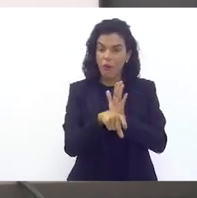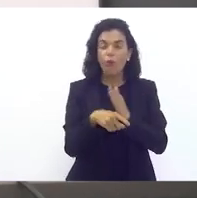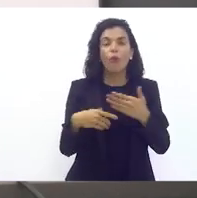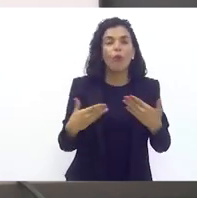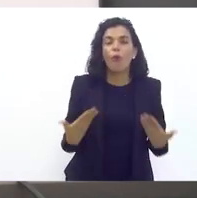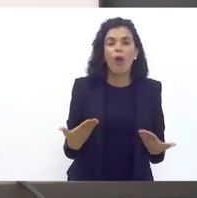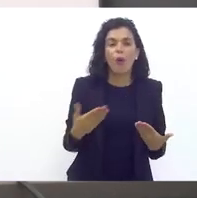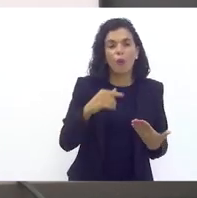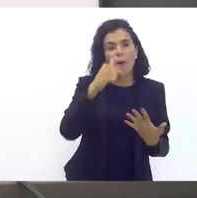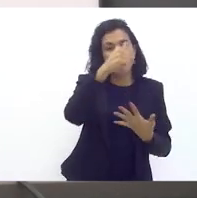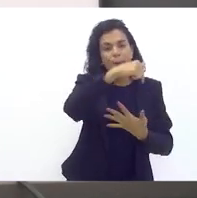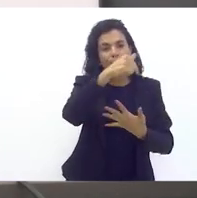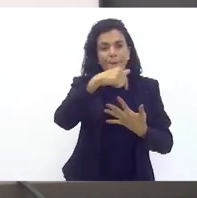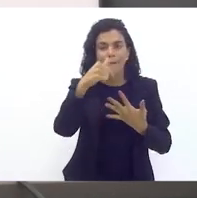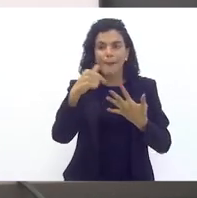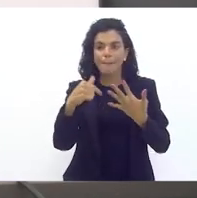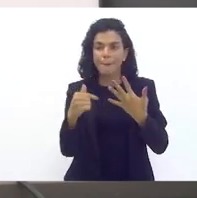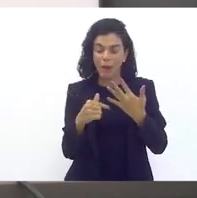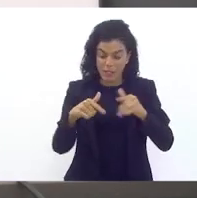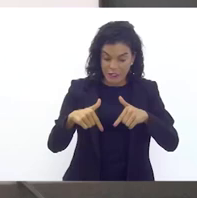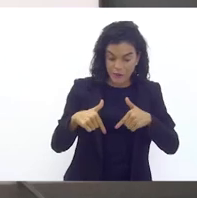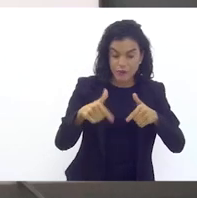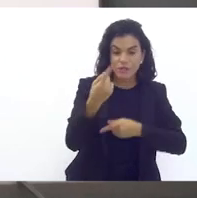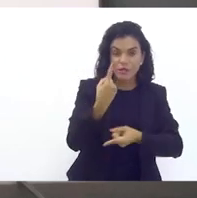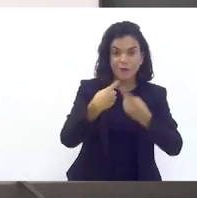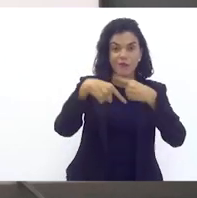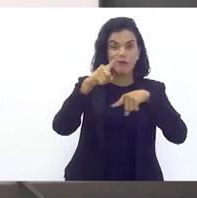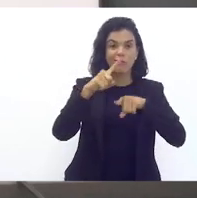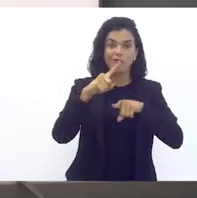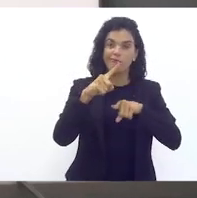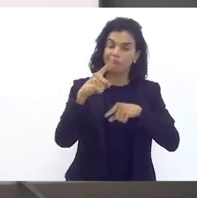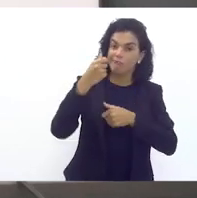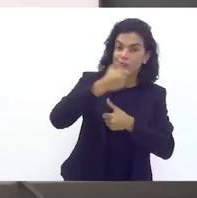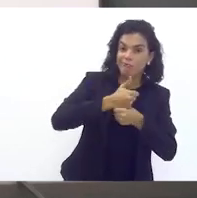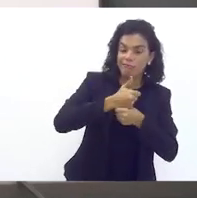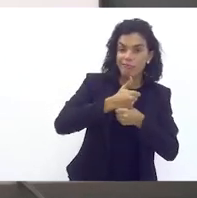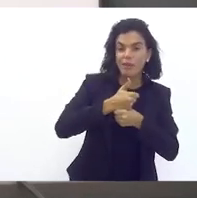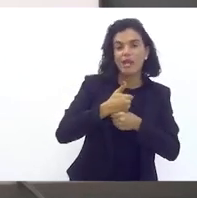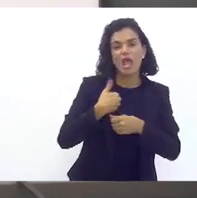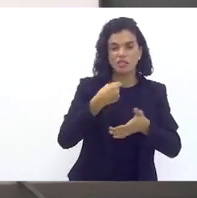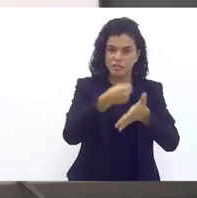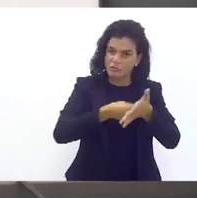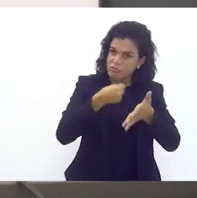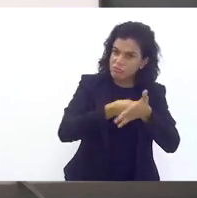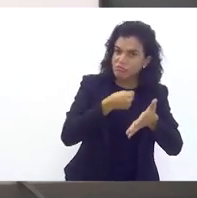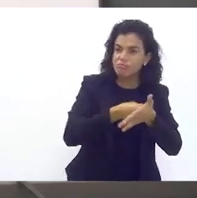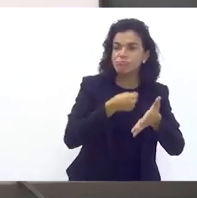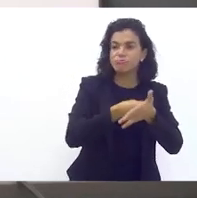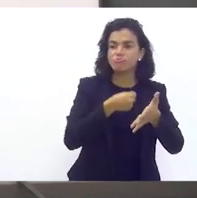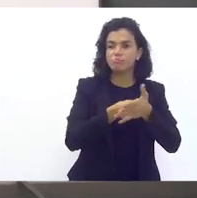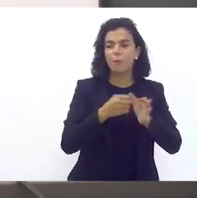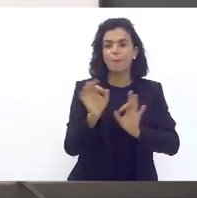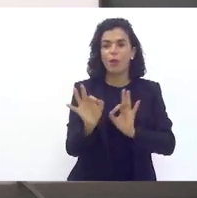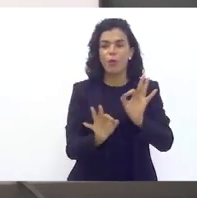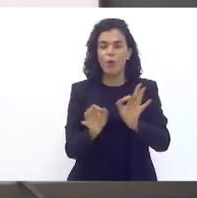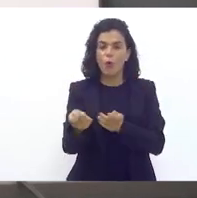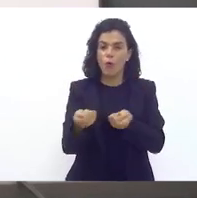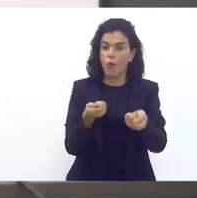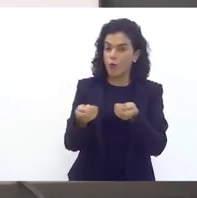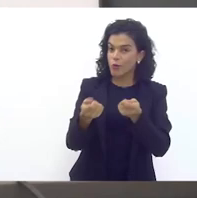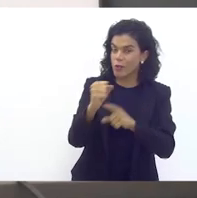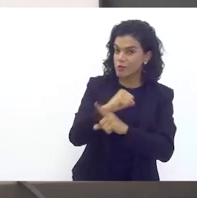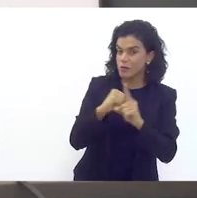quais são as iniciativas de superação para isso. E a gente reivindicou isto pelo controle social e isso não